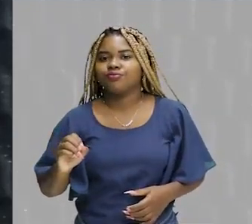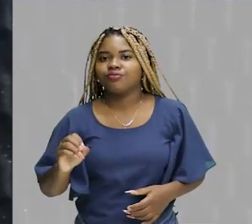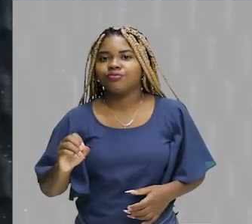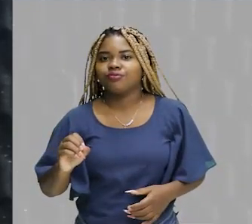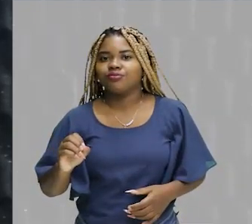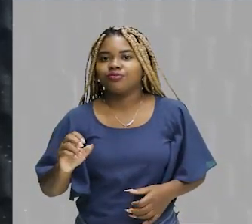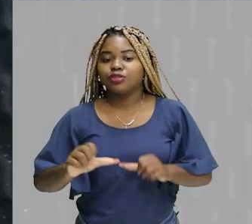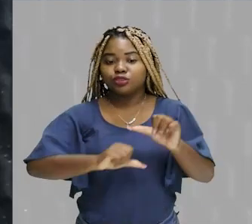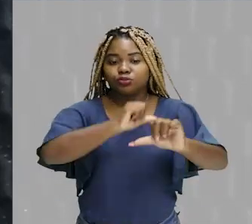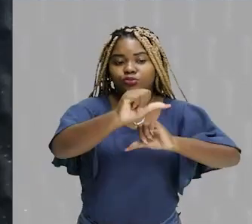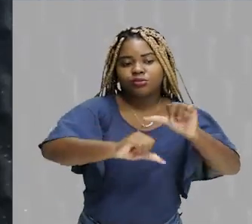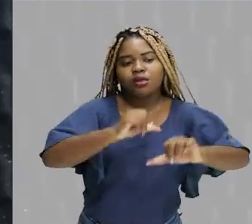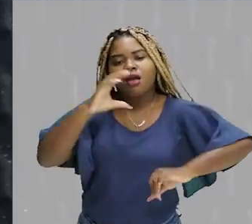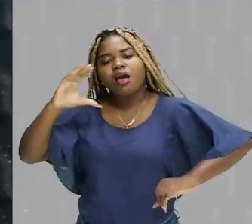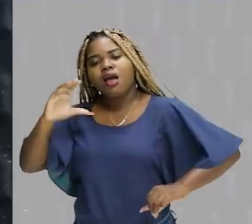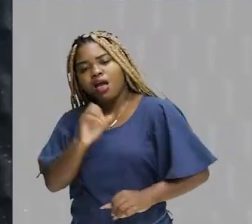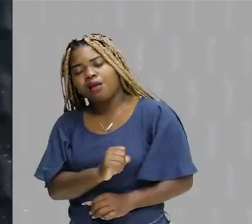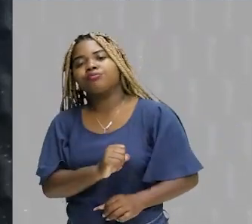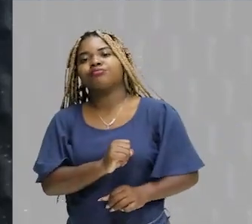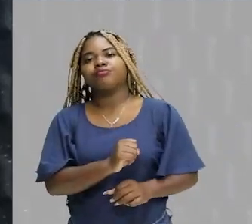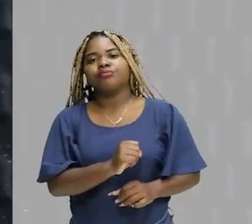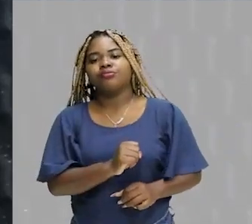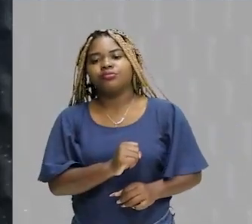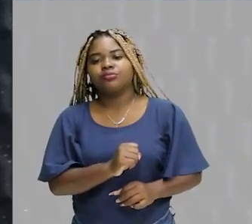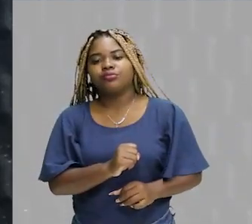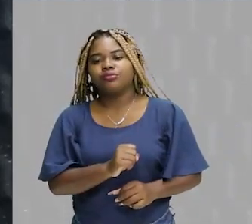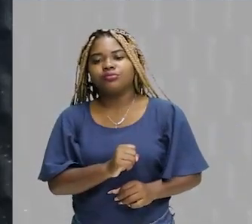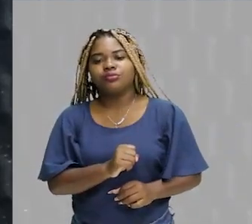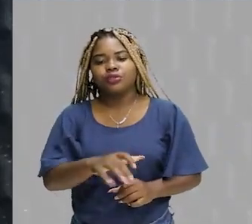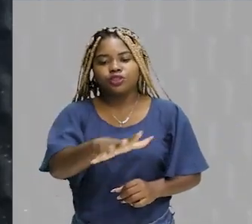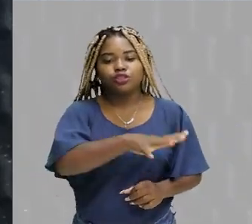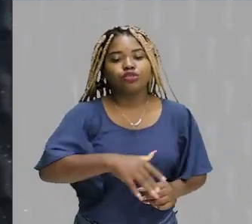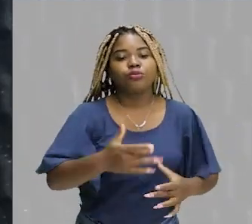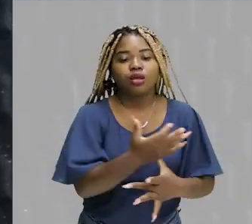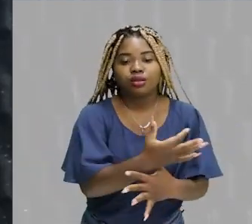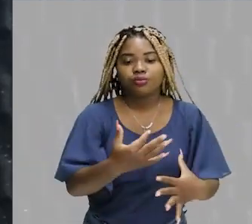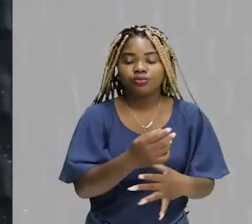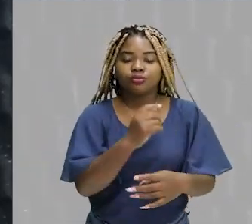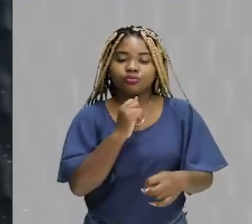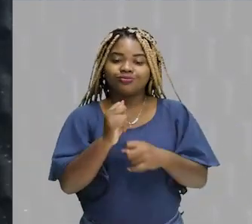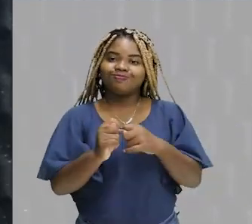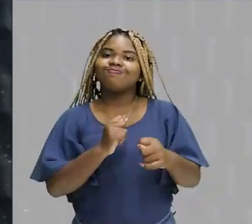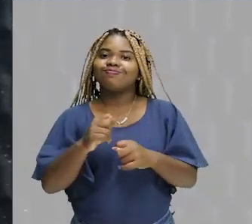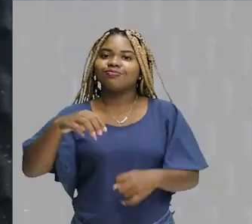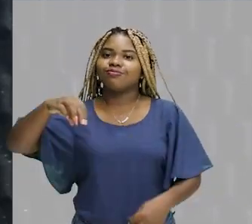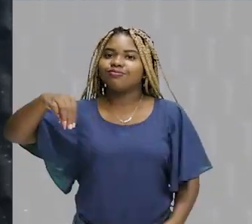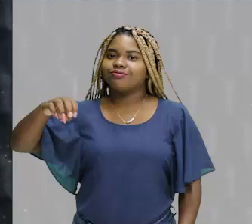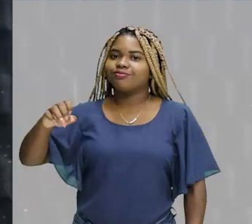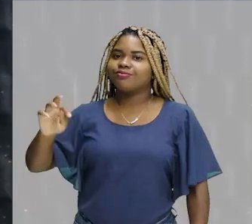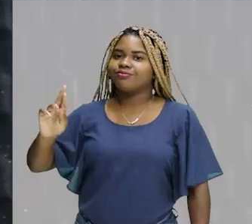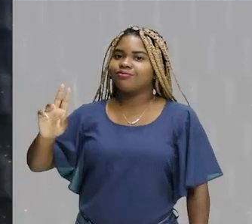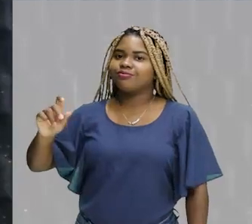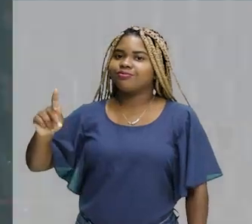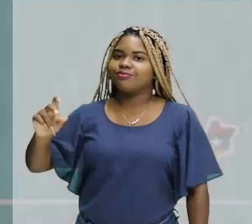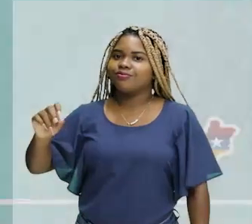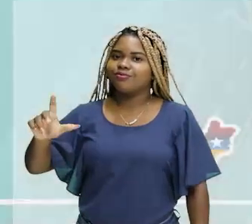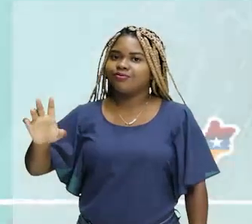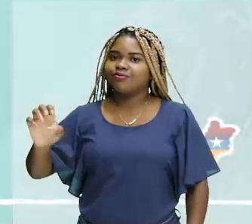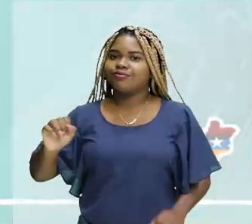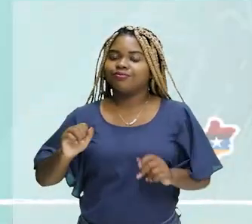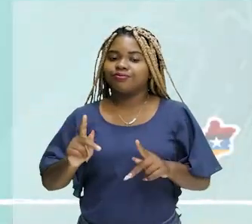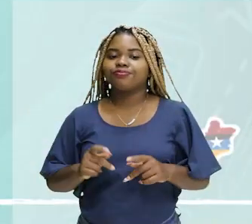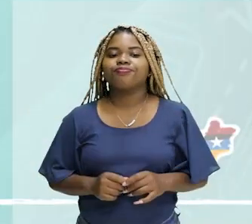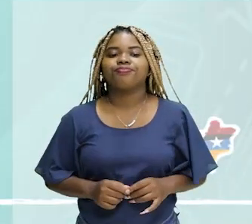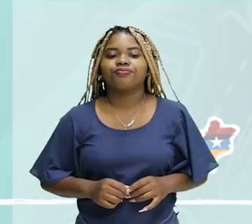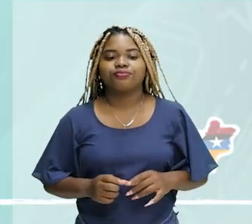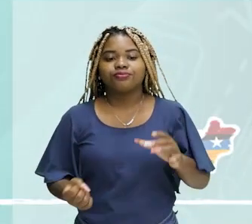transformou rapidamente num centro urbano importante, num centro econômico, numa verdadeira metrópole. Ok? O